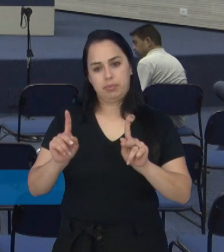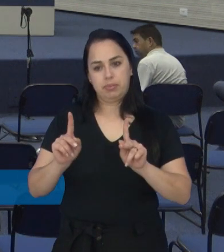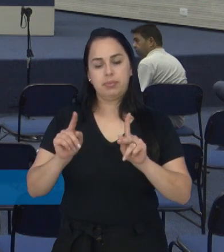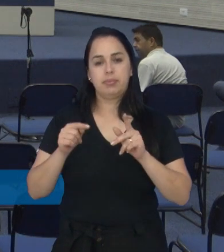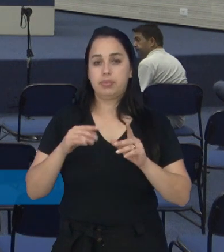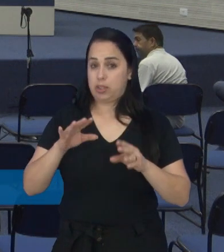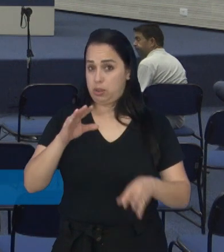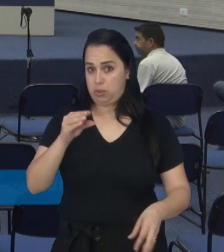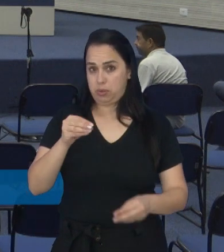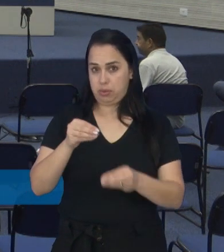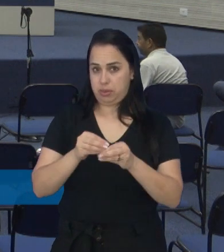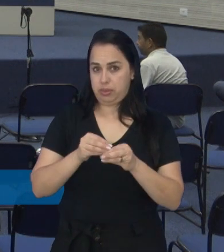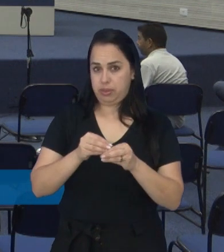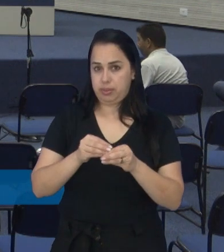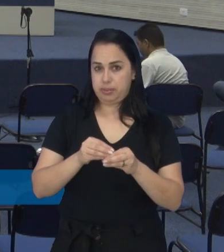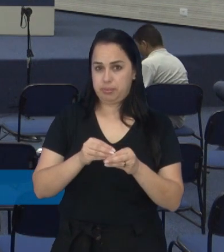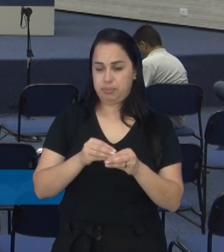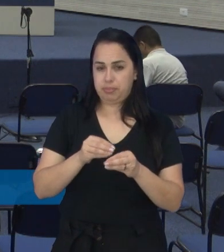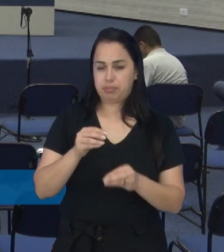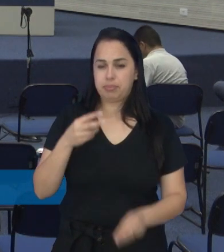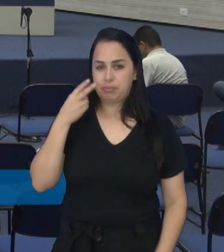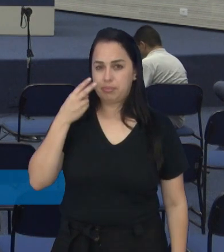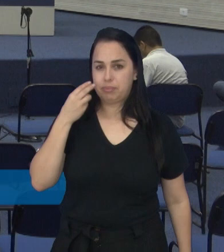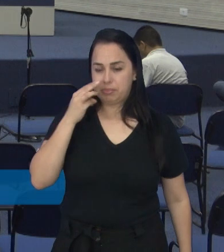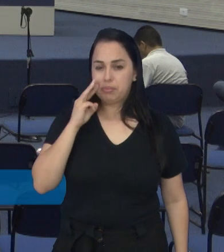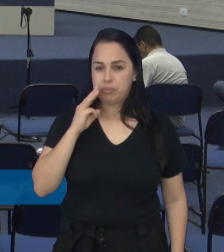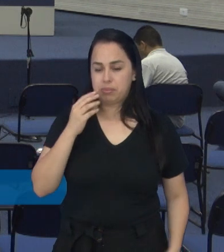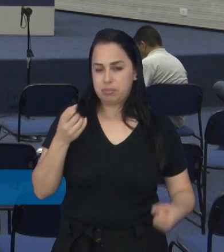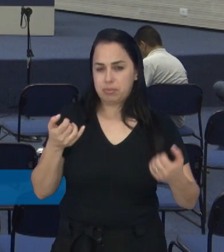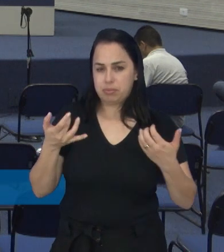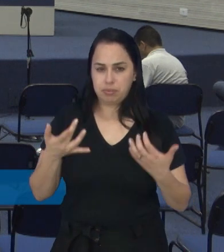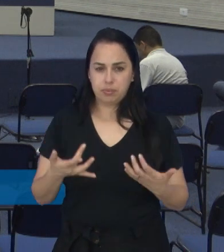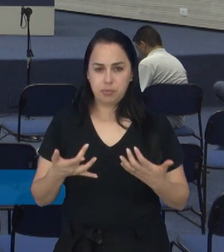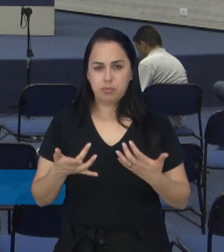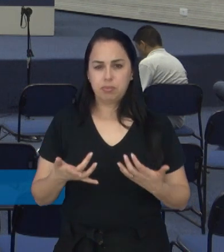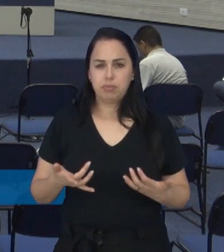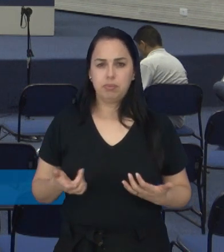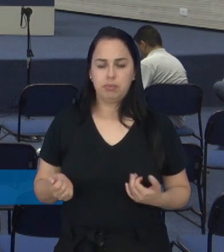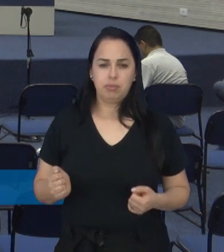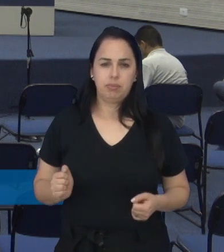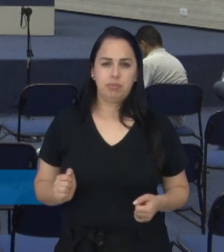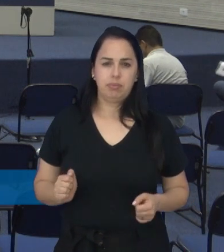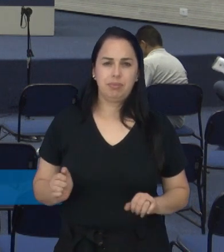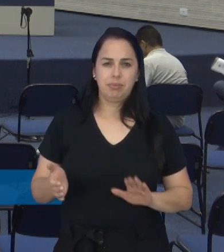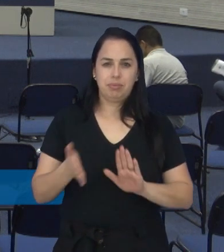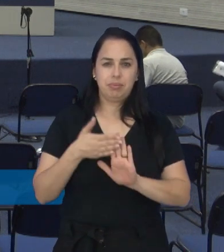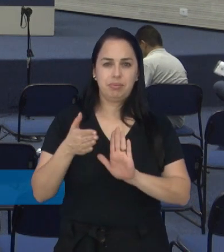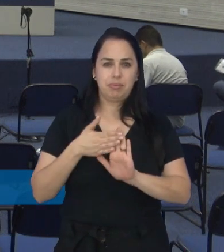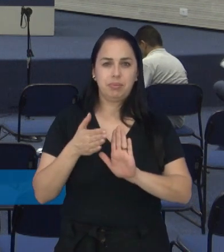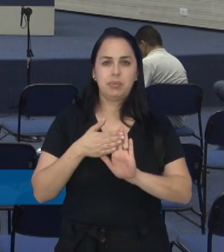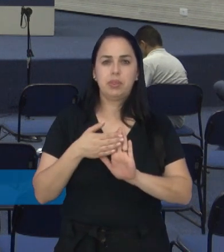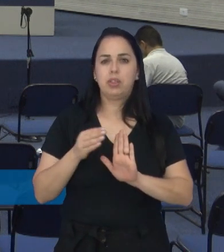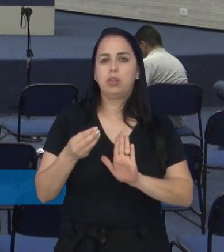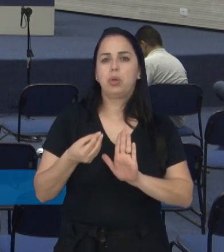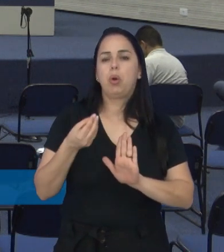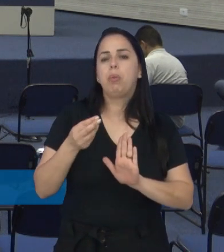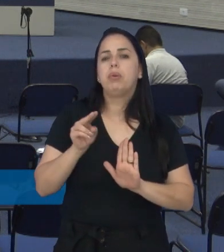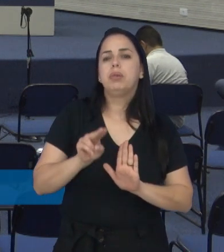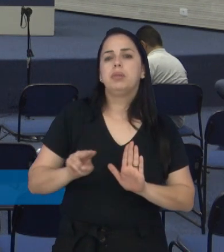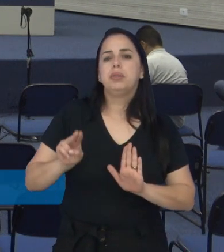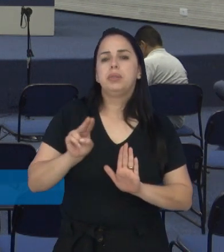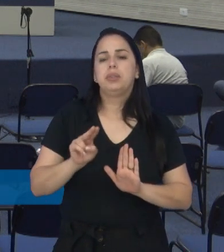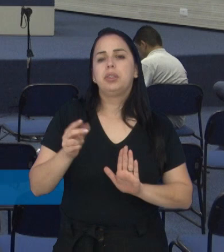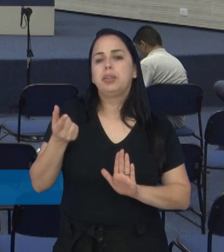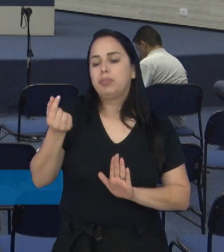complementando então só na o vereador Walter também colocou as questões de propostas de uso né aplicação